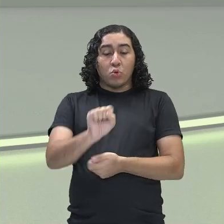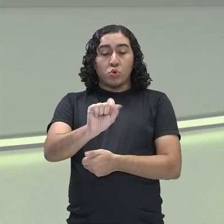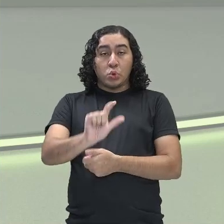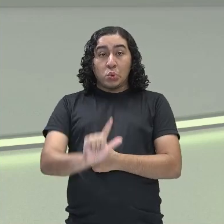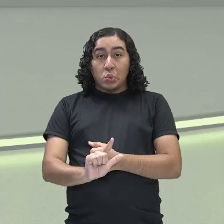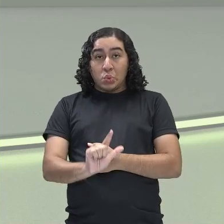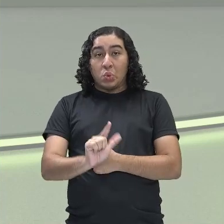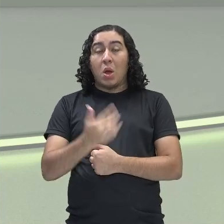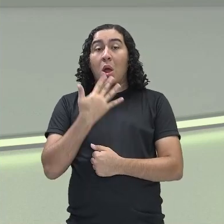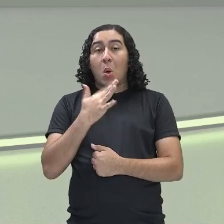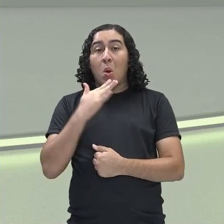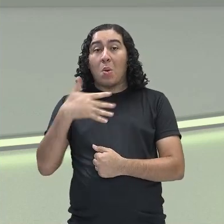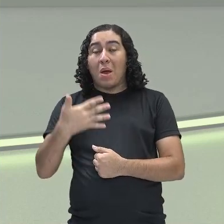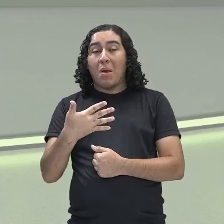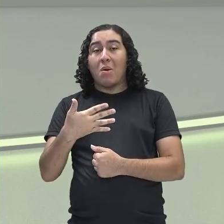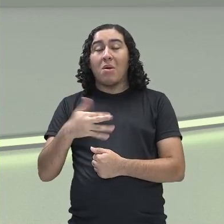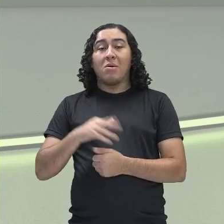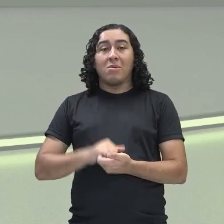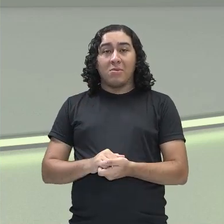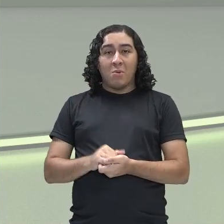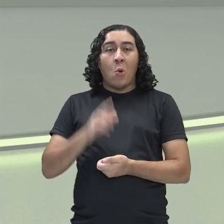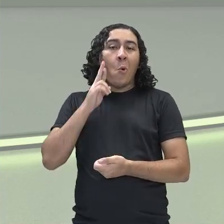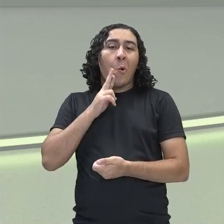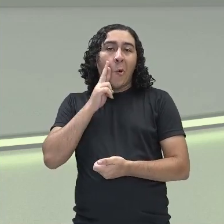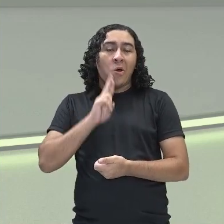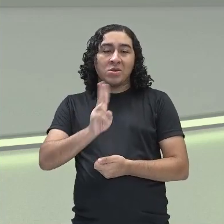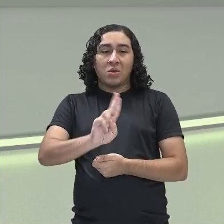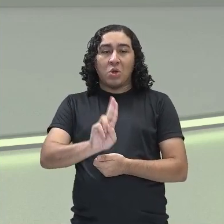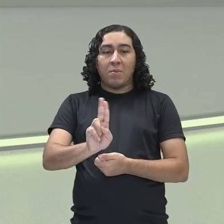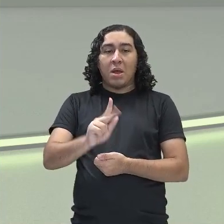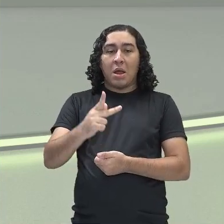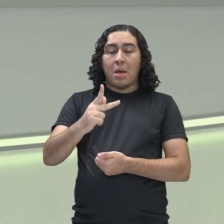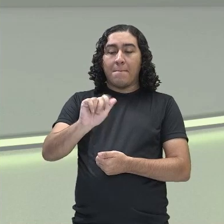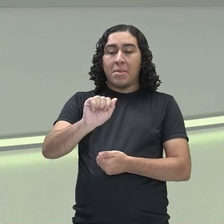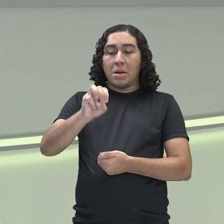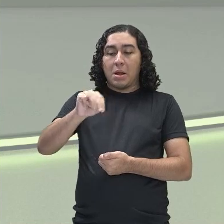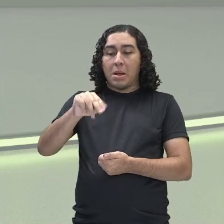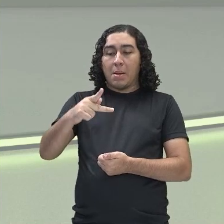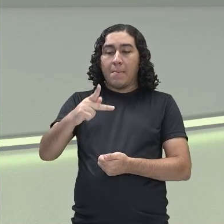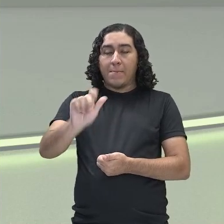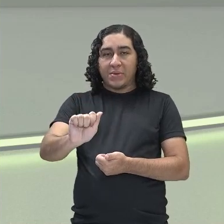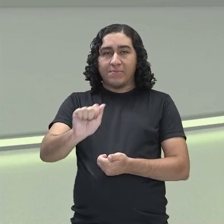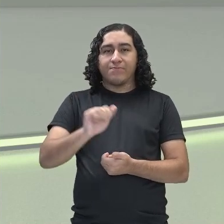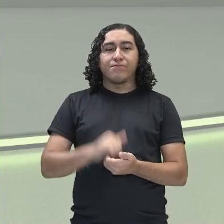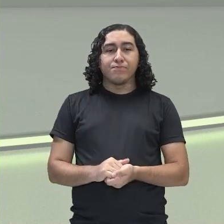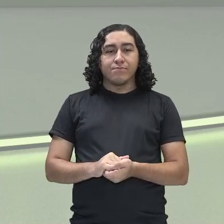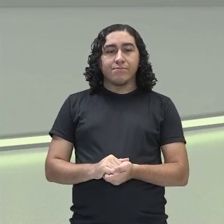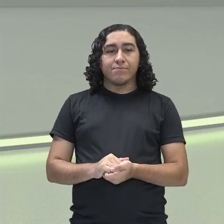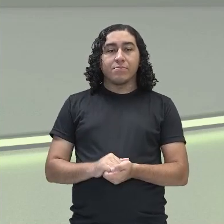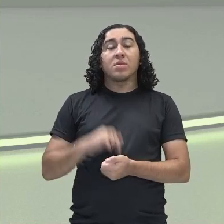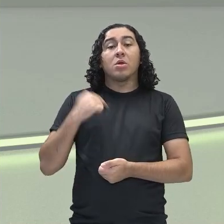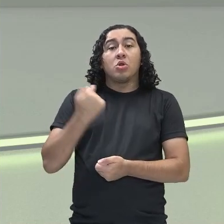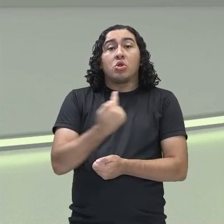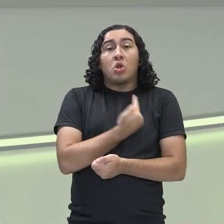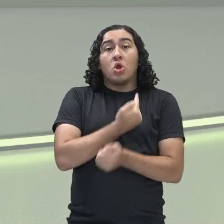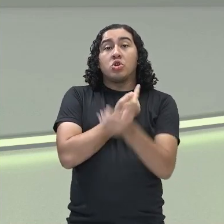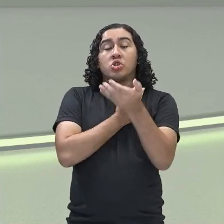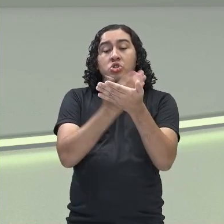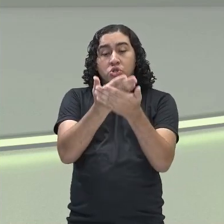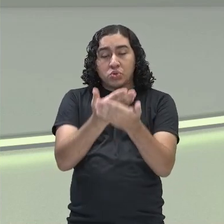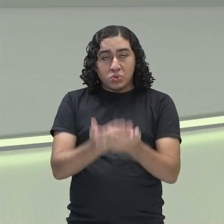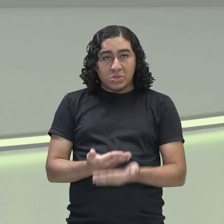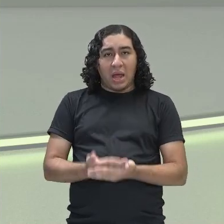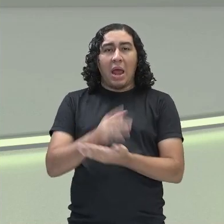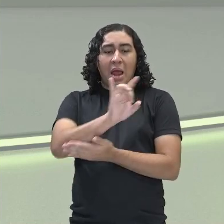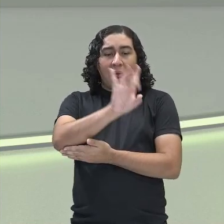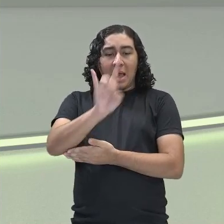nós observamos em rosa o bioma Pampa, tá? Então, como a gente vai estudar cada bioma desse,